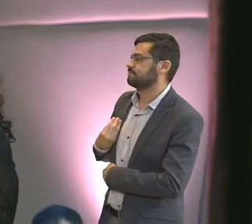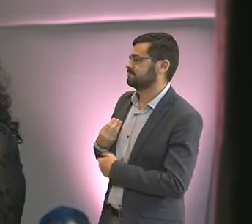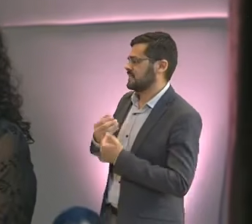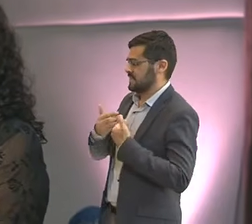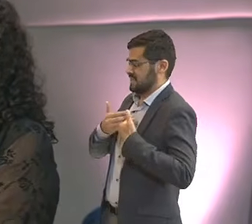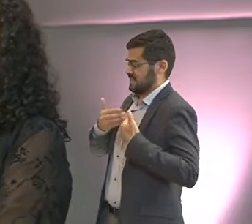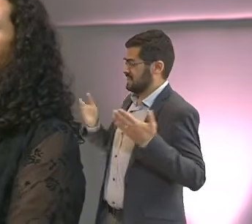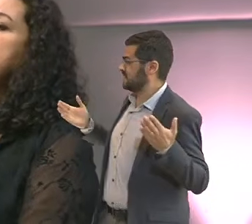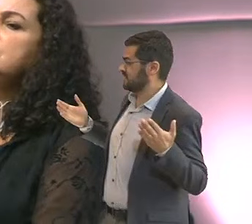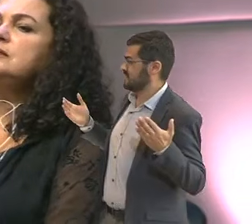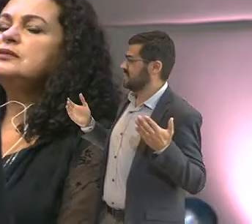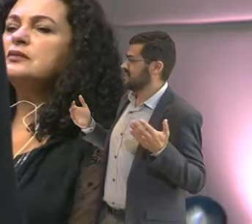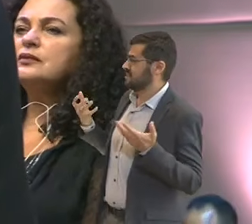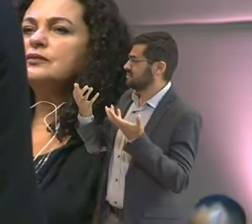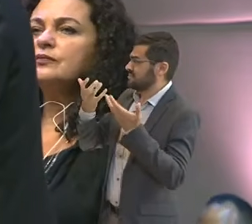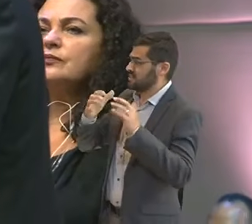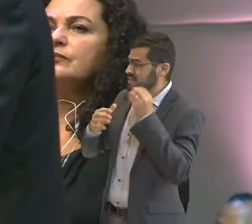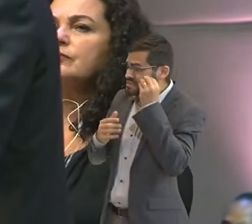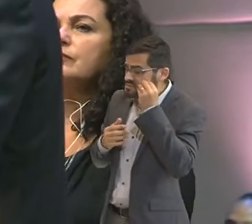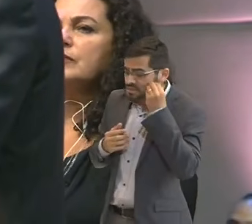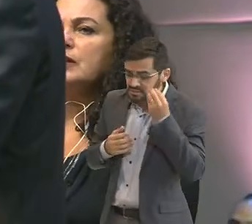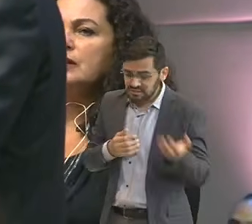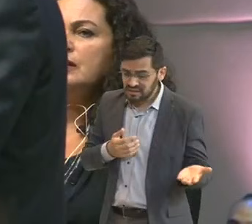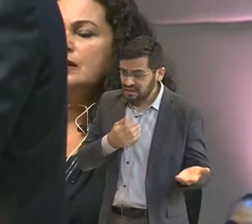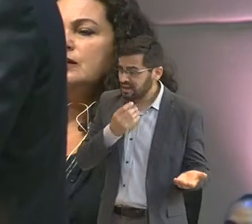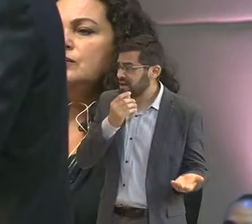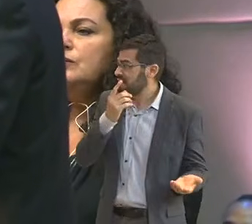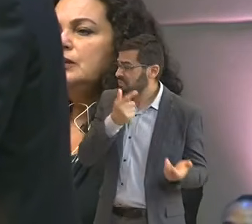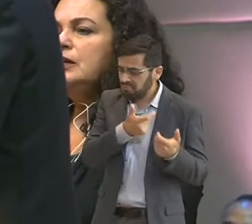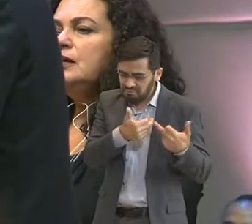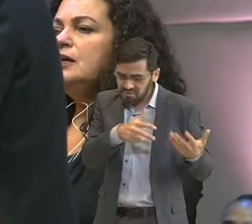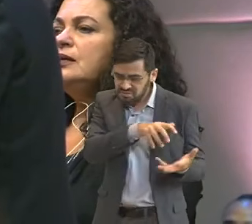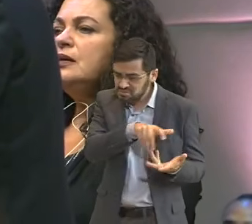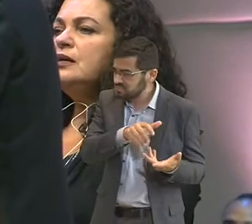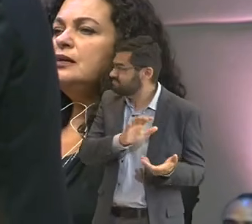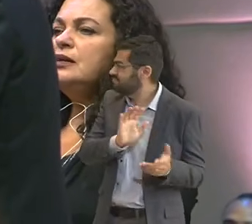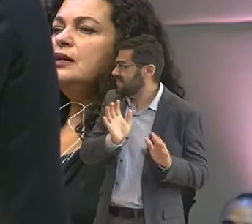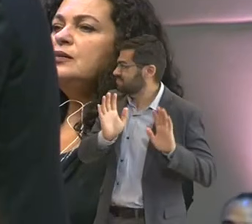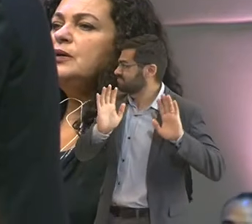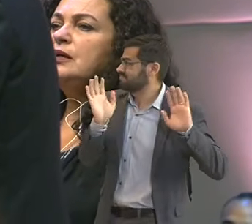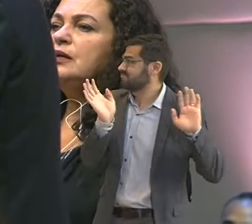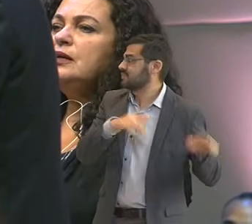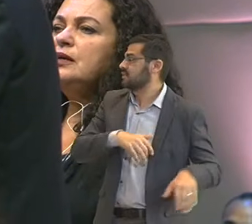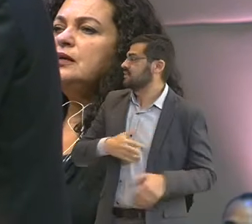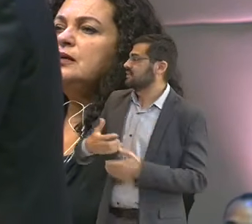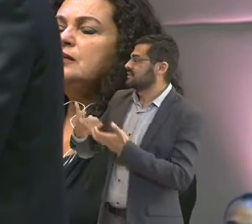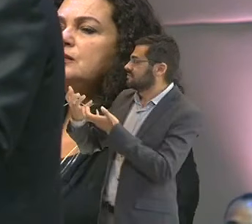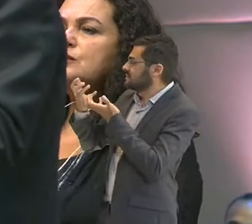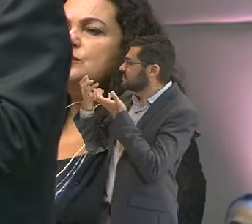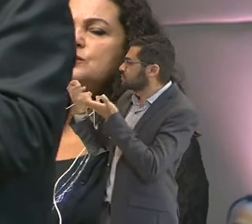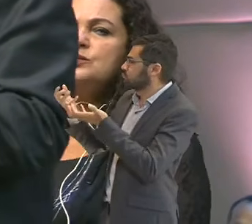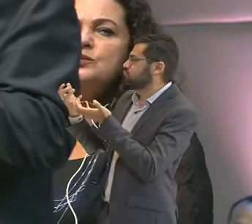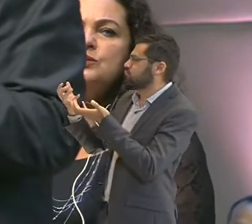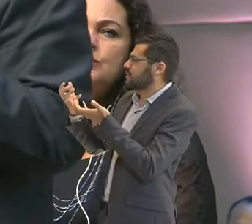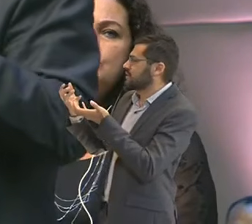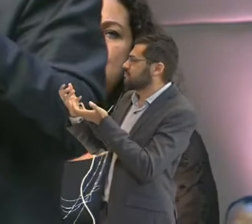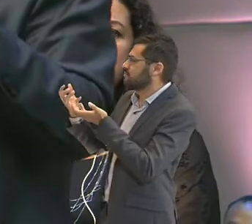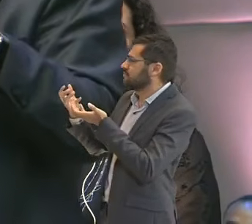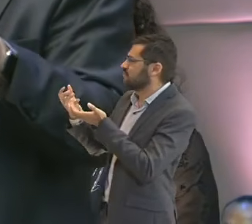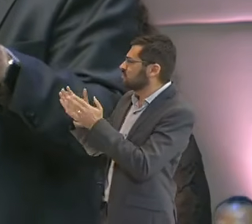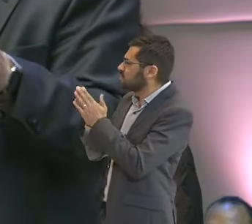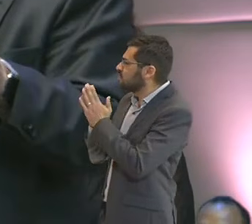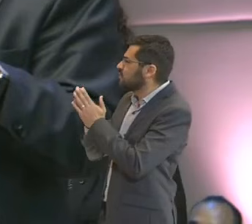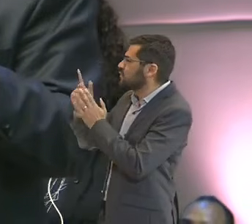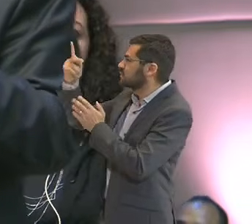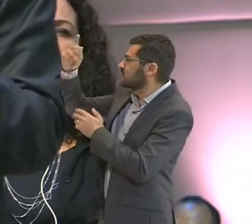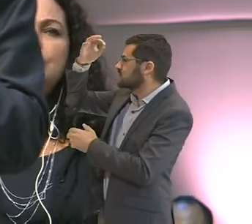Eu não quero cavar um buraco para reter águas que eu não consigo. Mas coloca